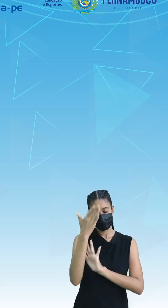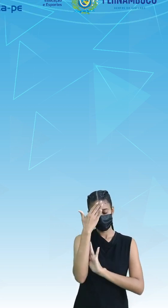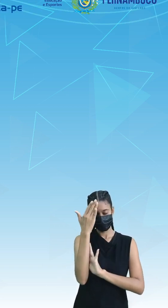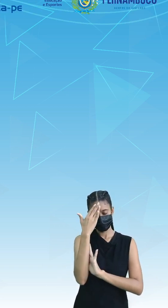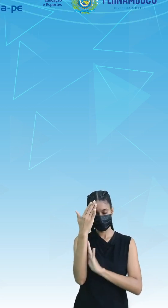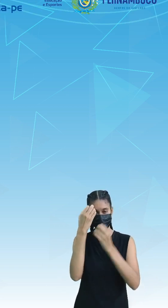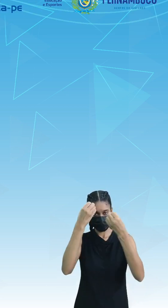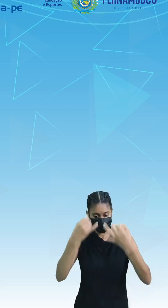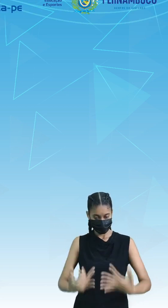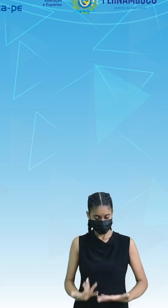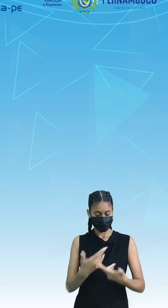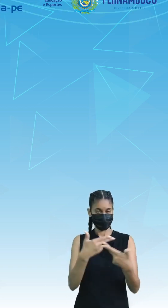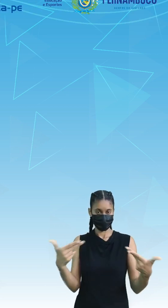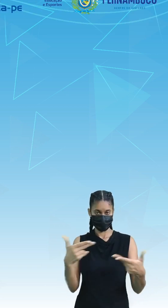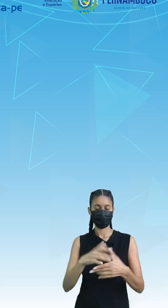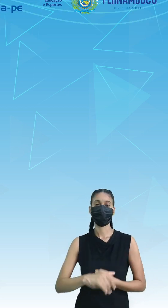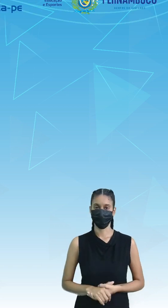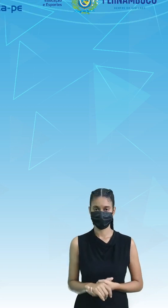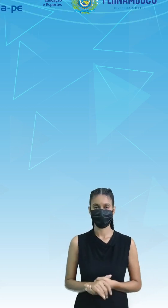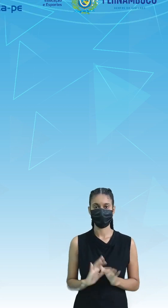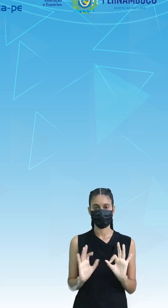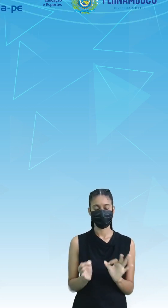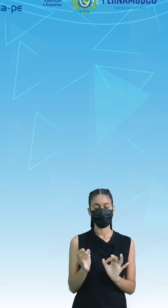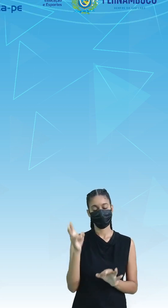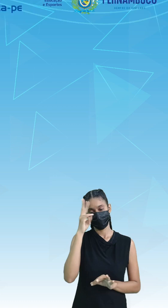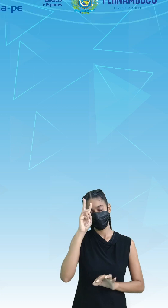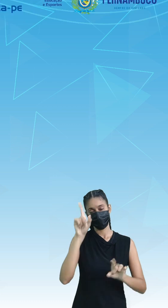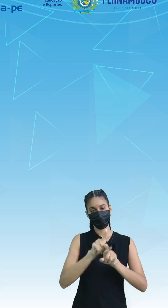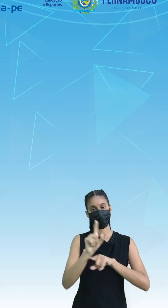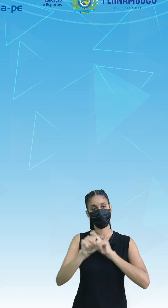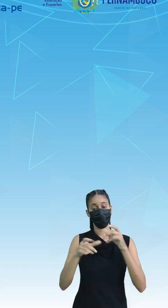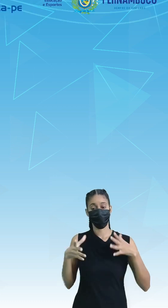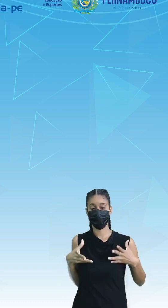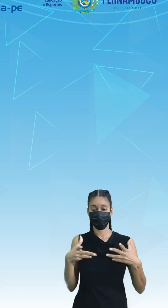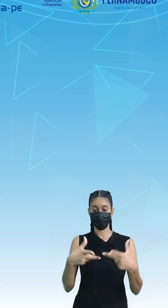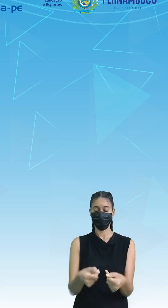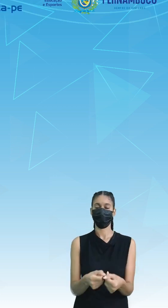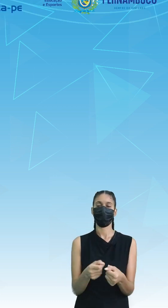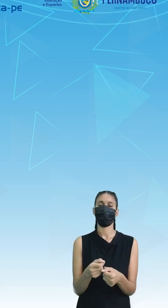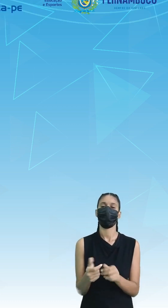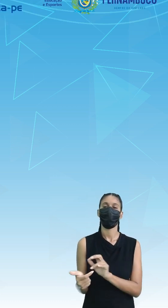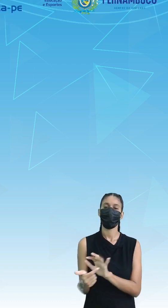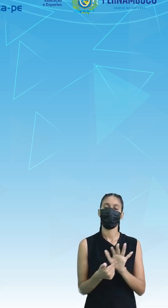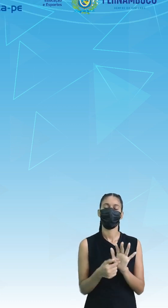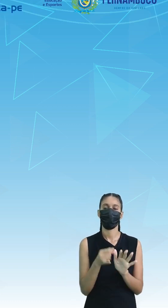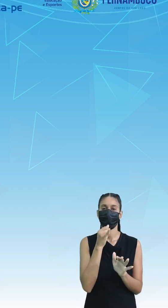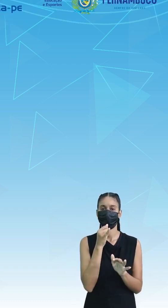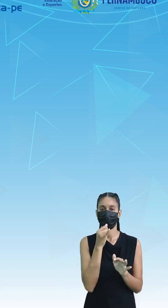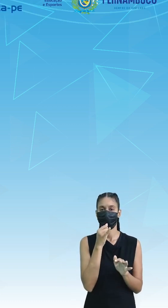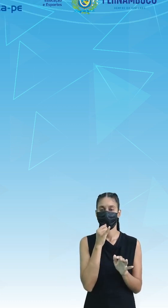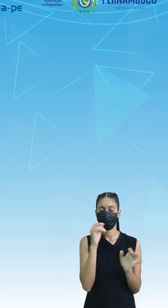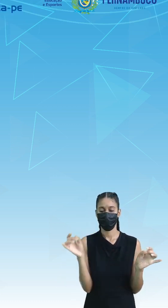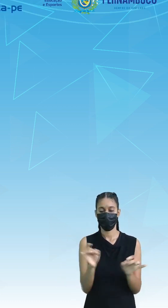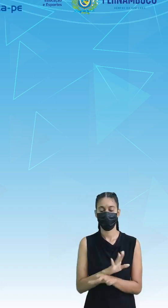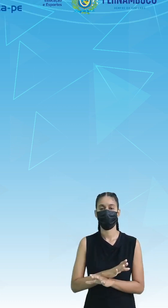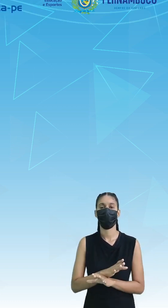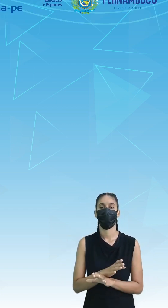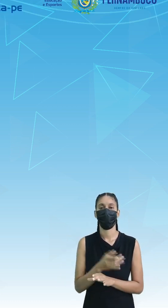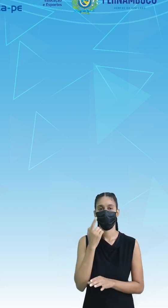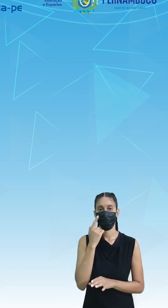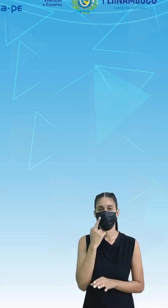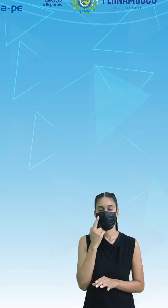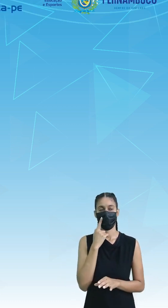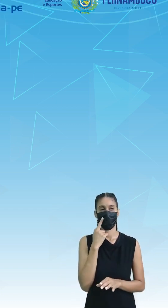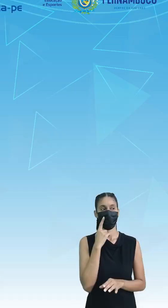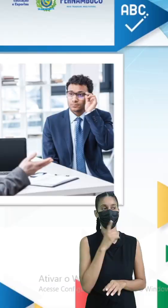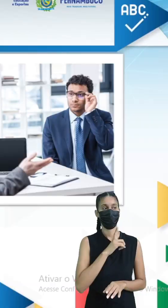tem algo a dizer, certo? Então, lembrar que tudo isso indica, por exemplo, para fechar, vejam só